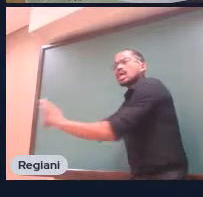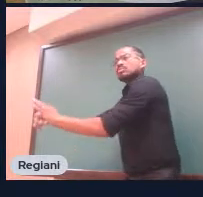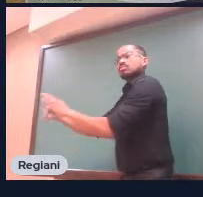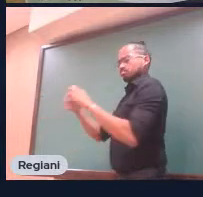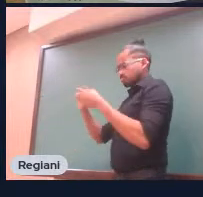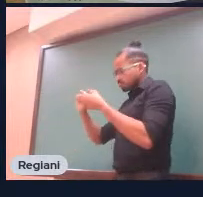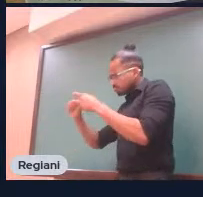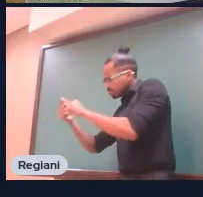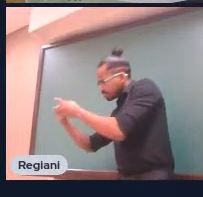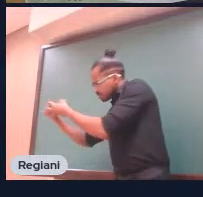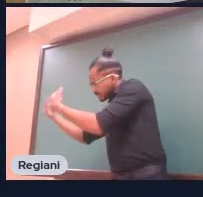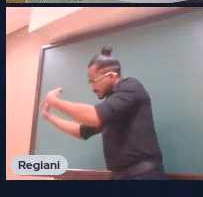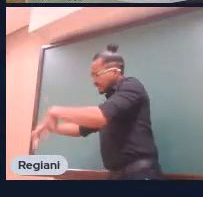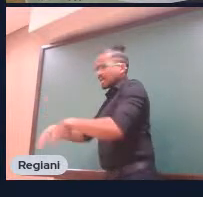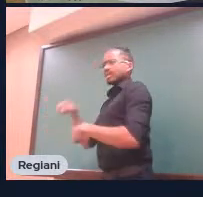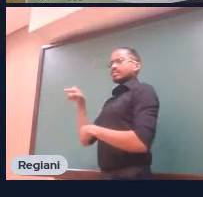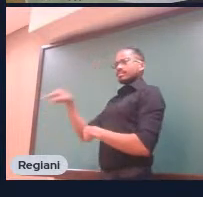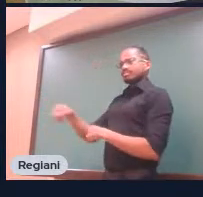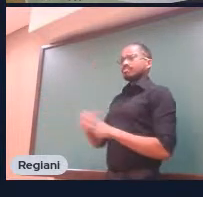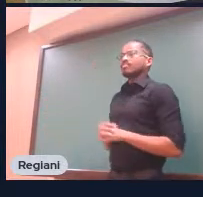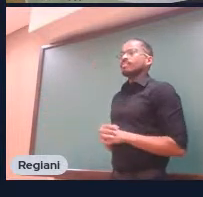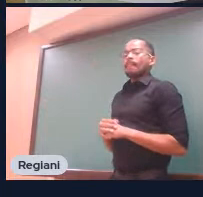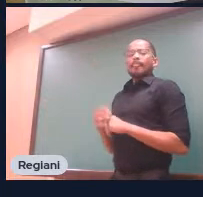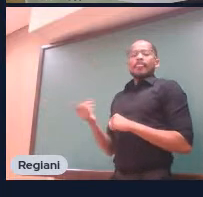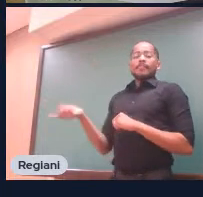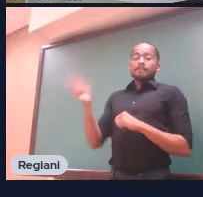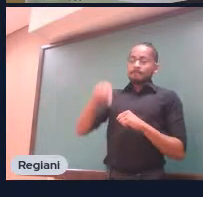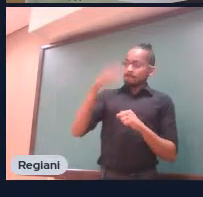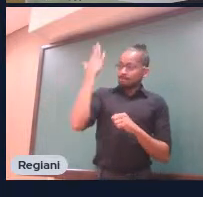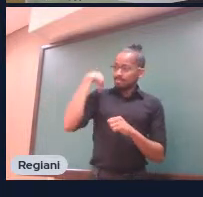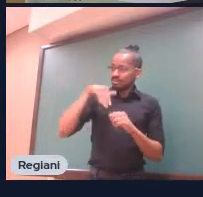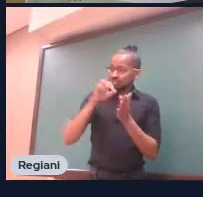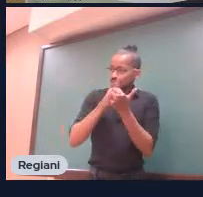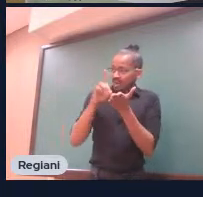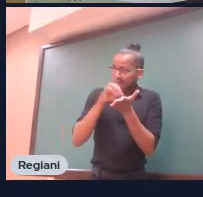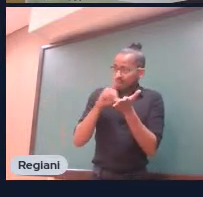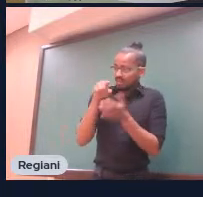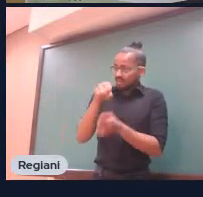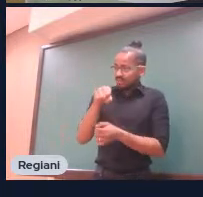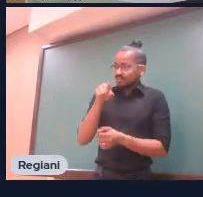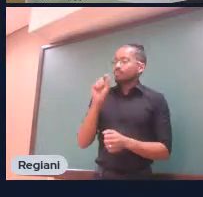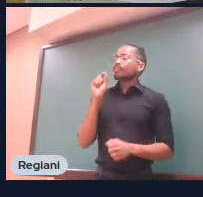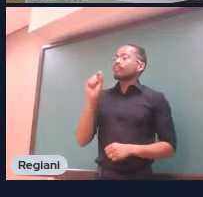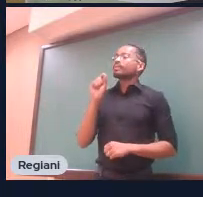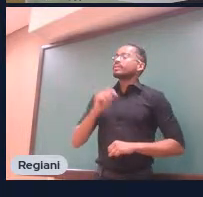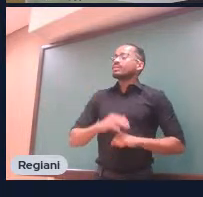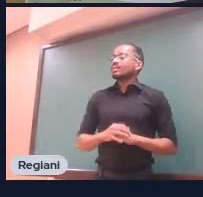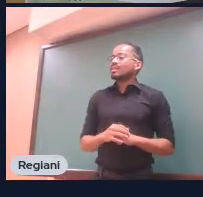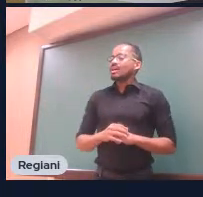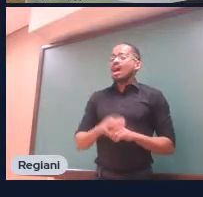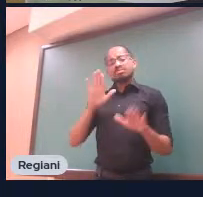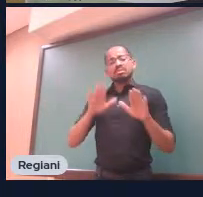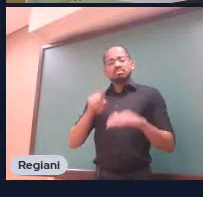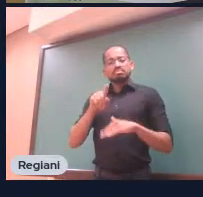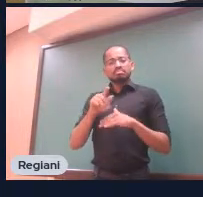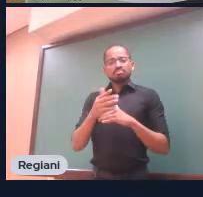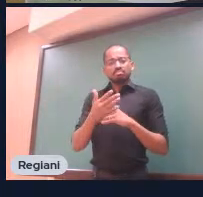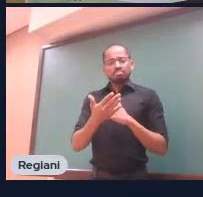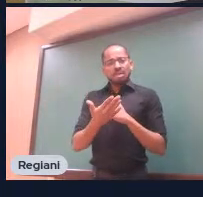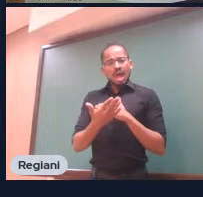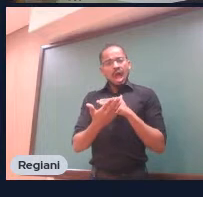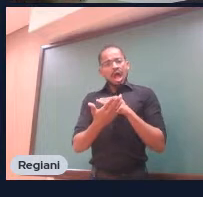em ser colocadas em contexto, de dicionários que podiam ser úteis para dicionários